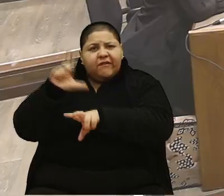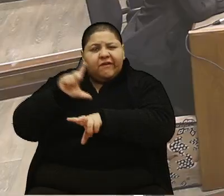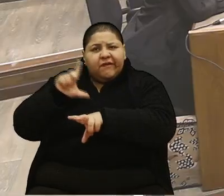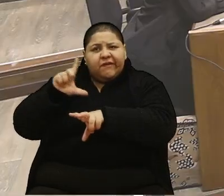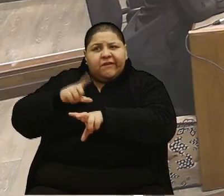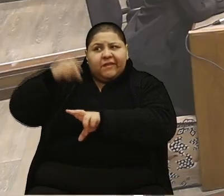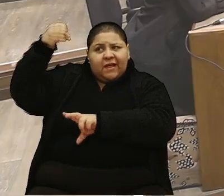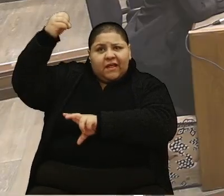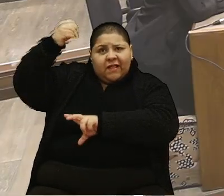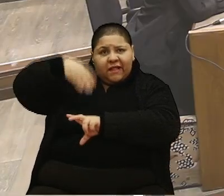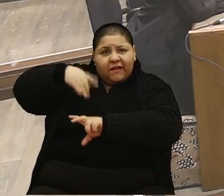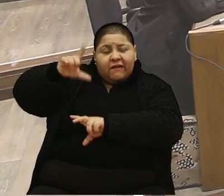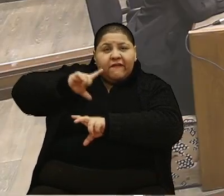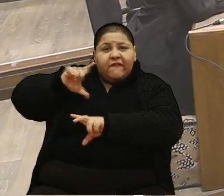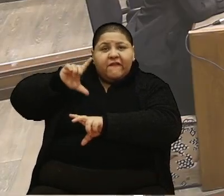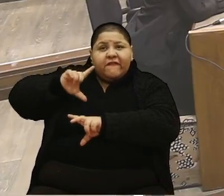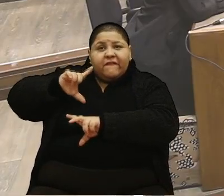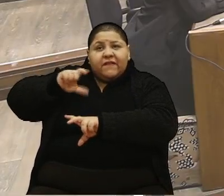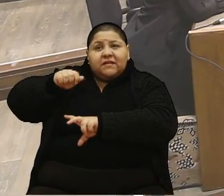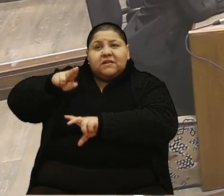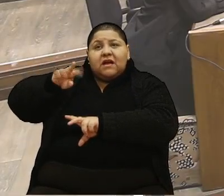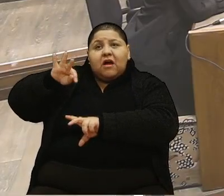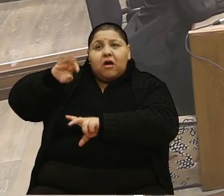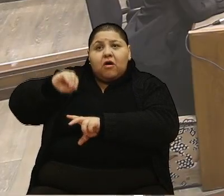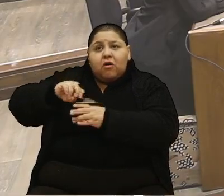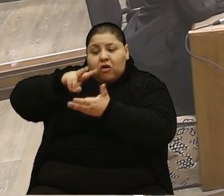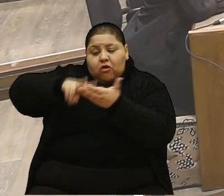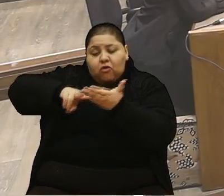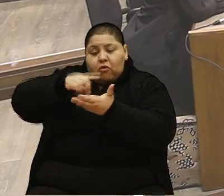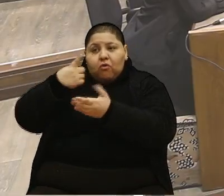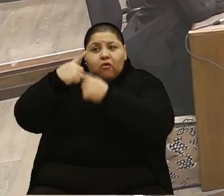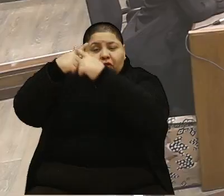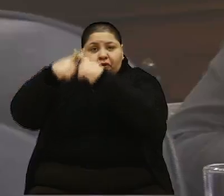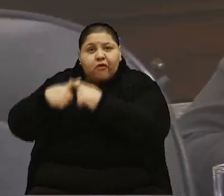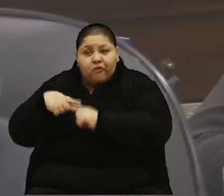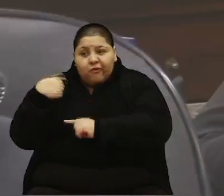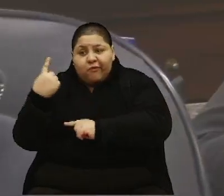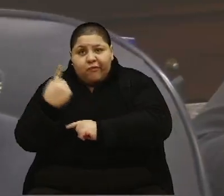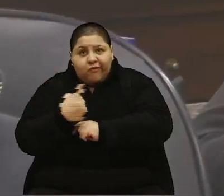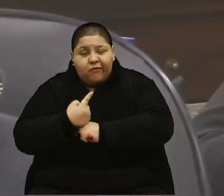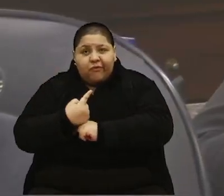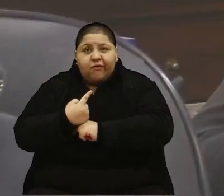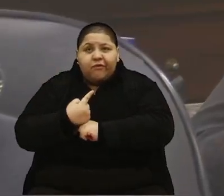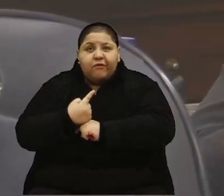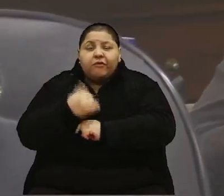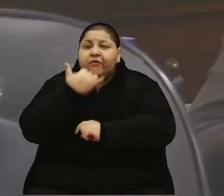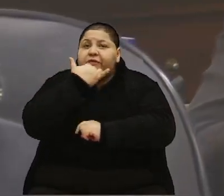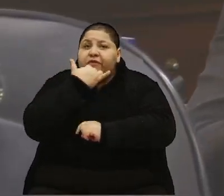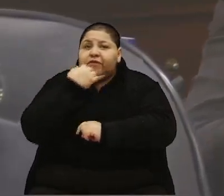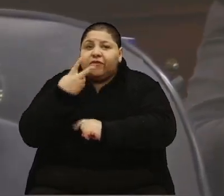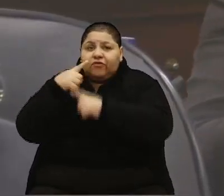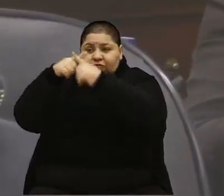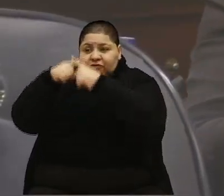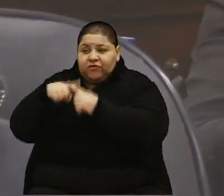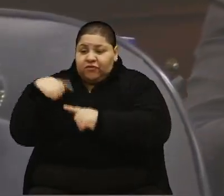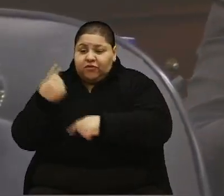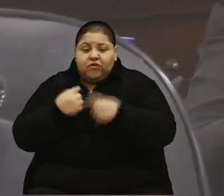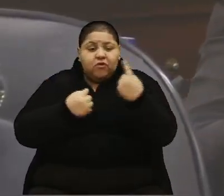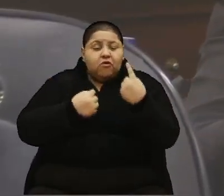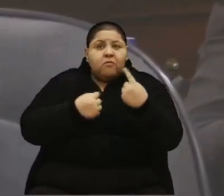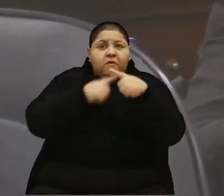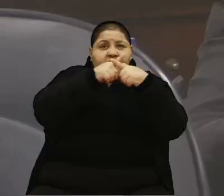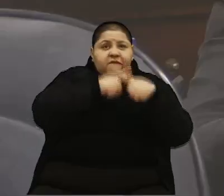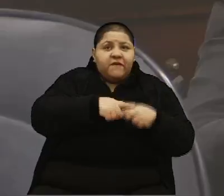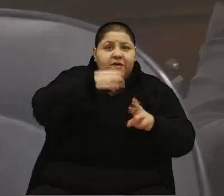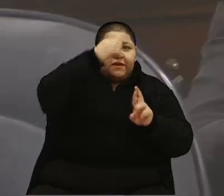luz, a gente faz a autoleitura uma vez nós, duas vezes nós e uma vez a